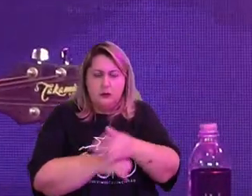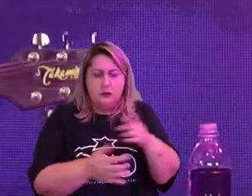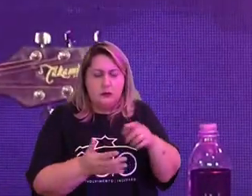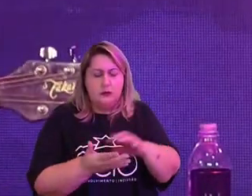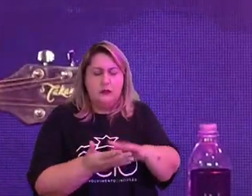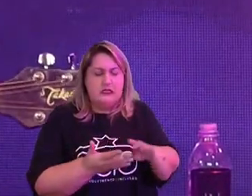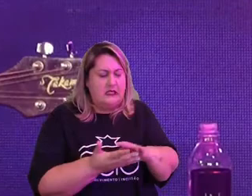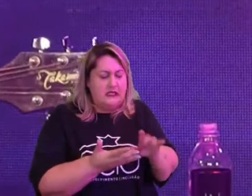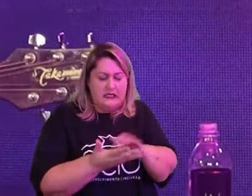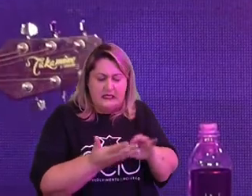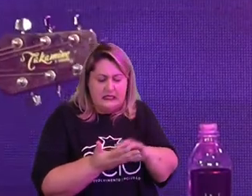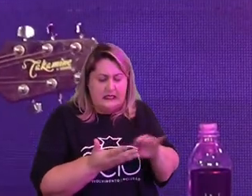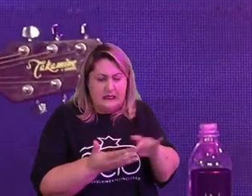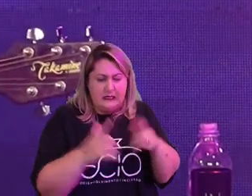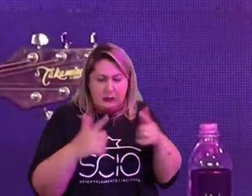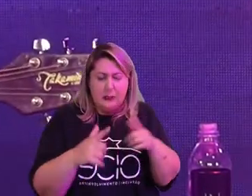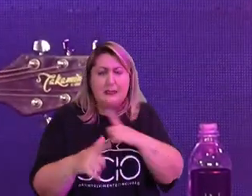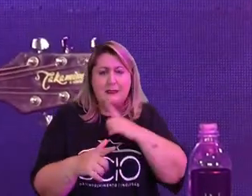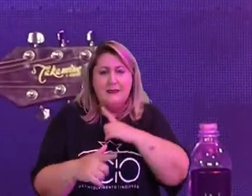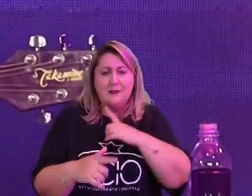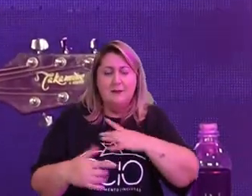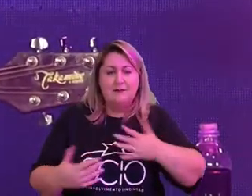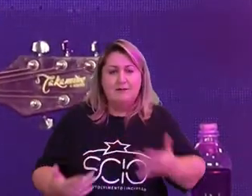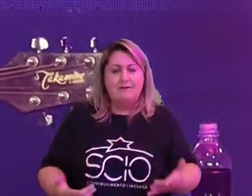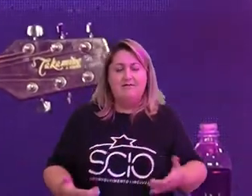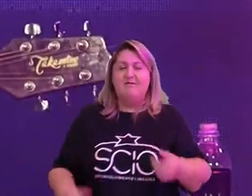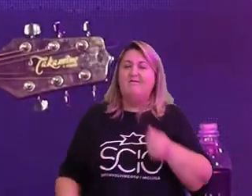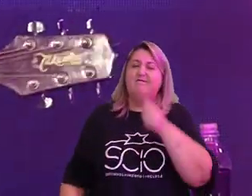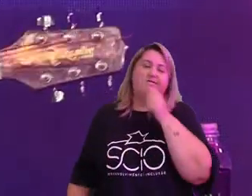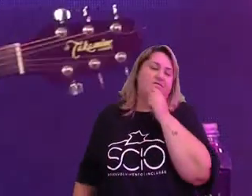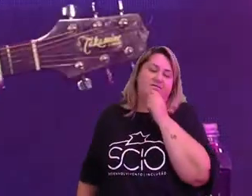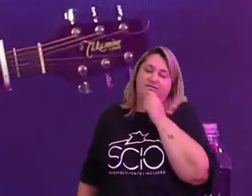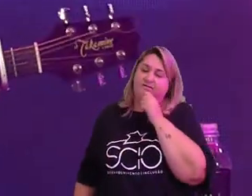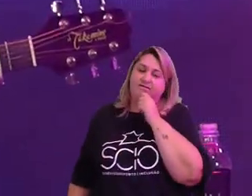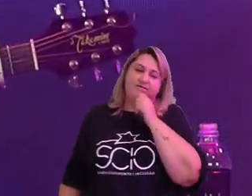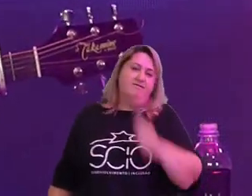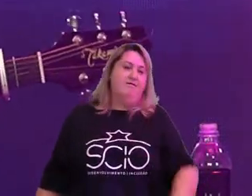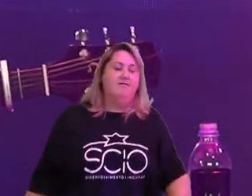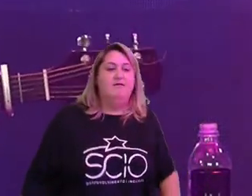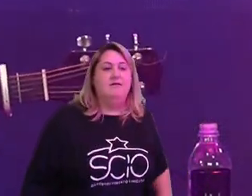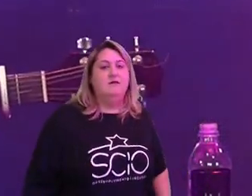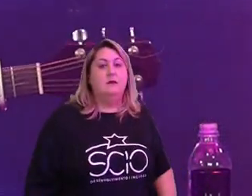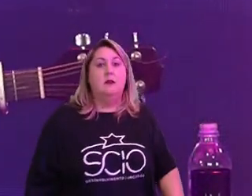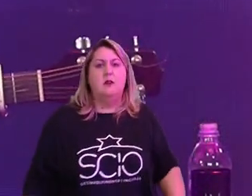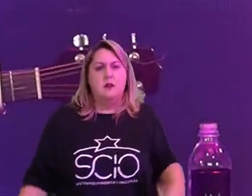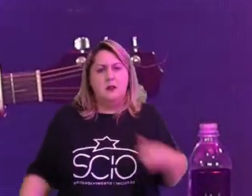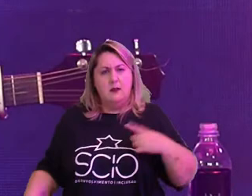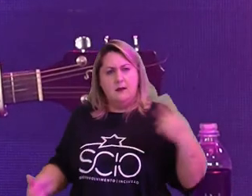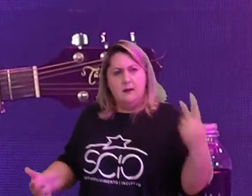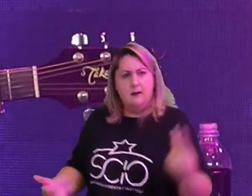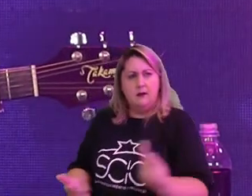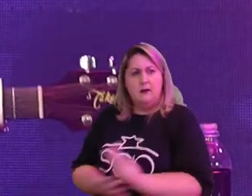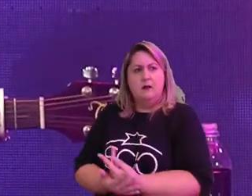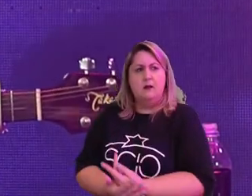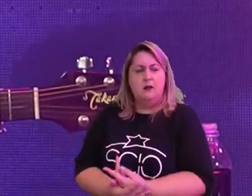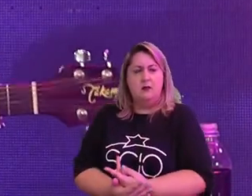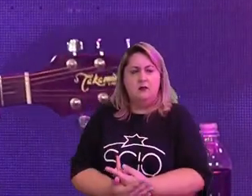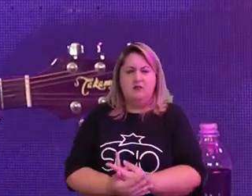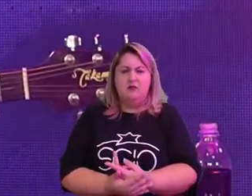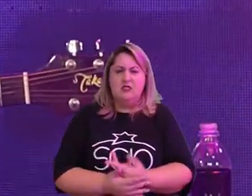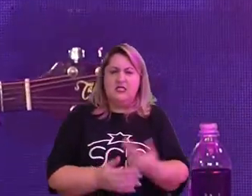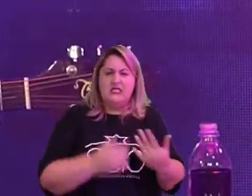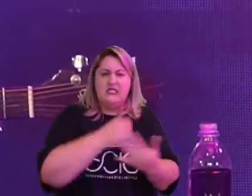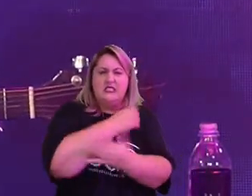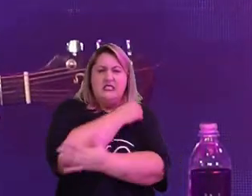e em todo lugar que cê tava e nada. Aí foi que eu lembrei que